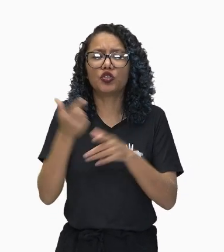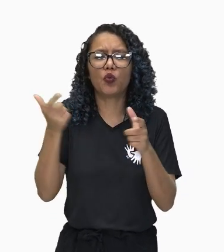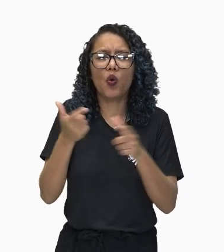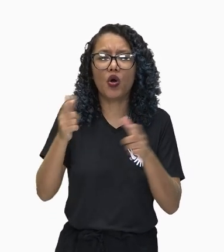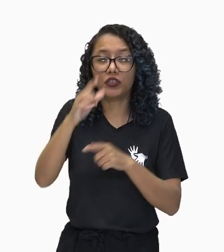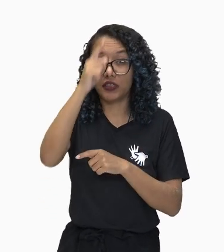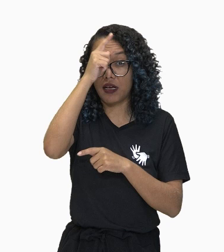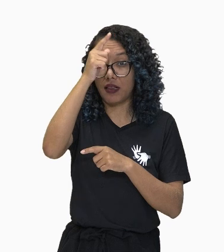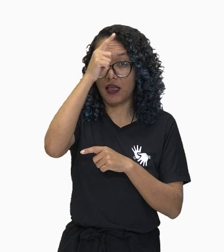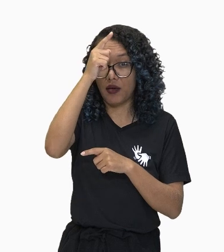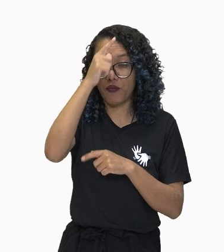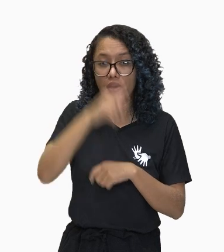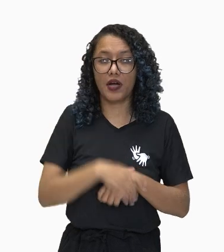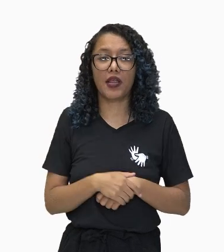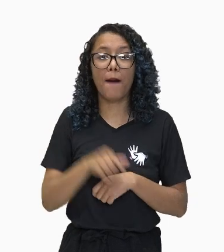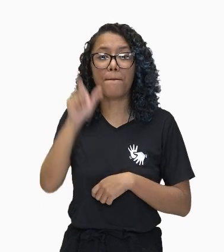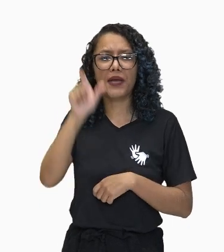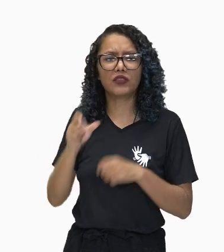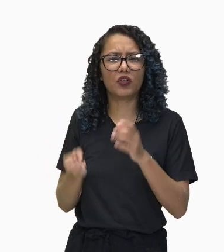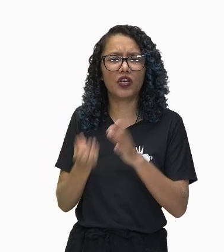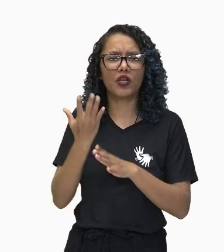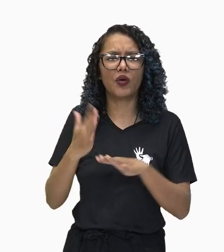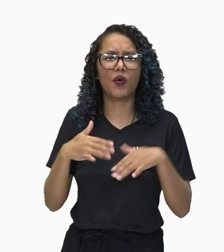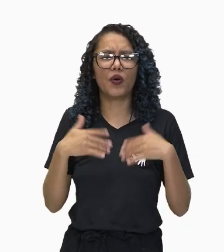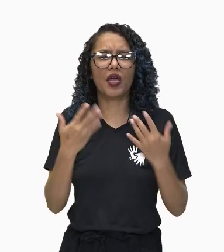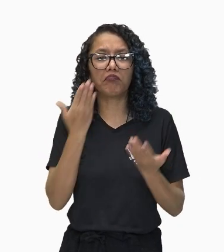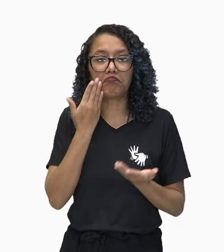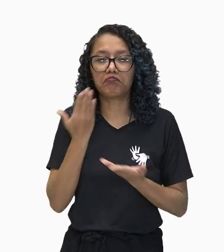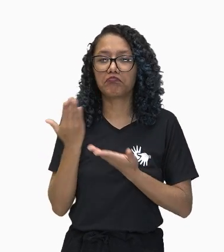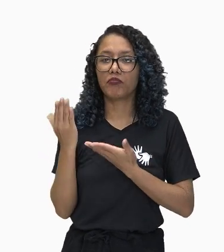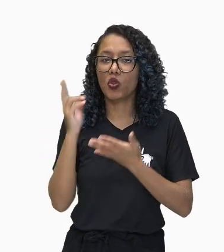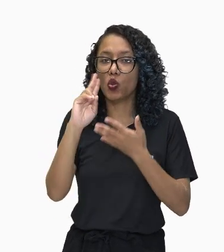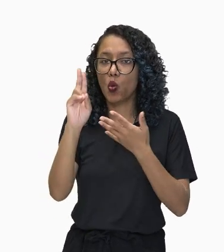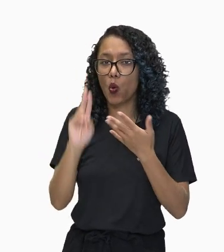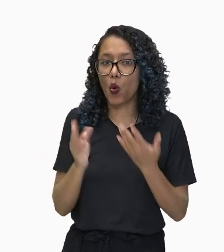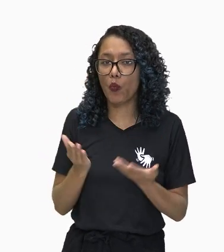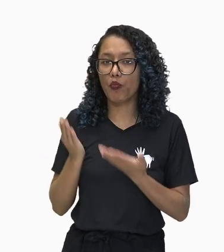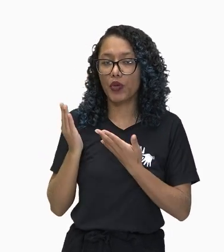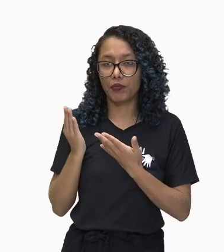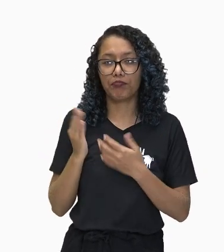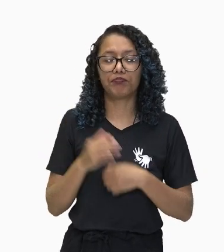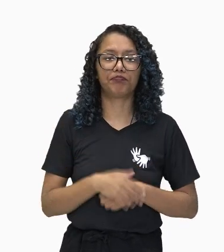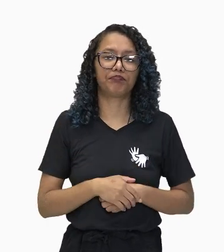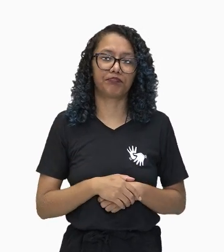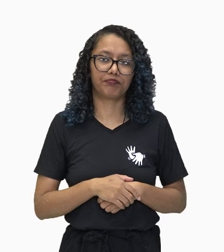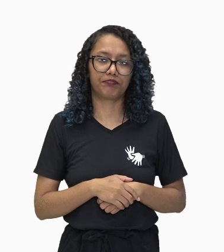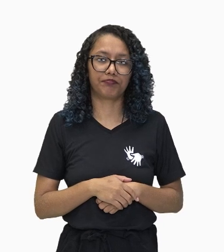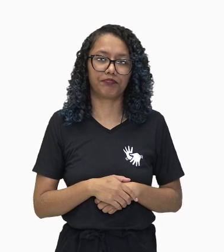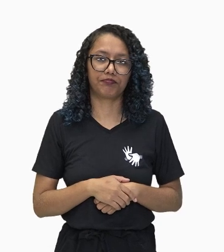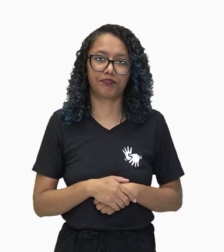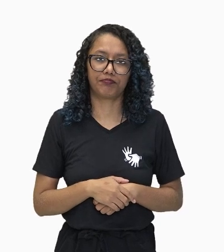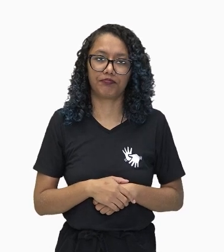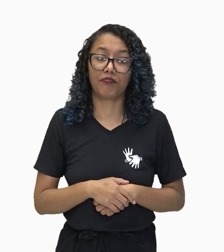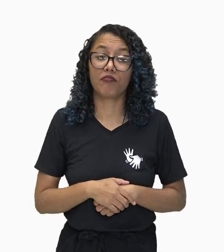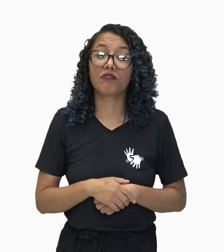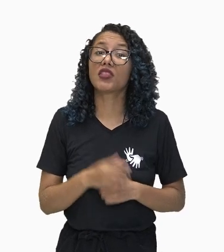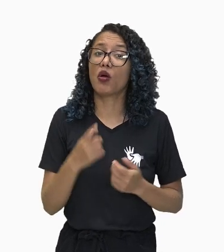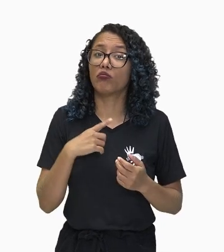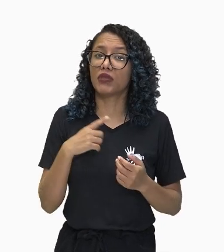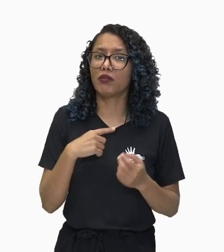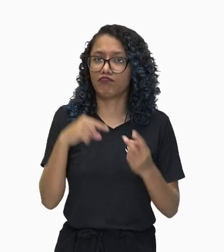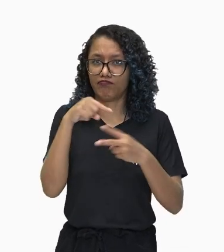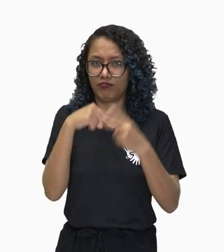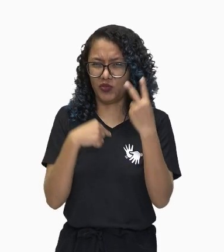por Kandinsky, Paul Klee e Franz Marc. Ou seja, a gente tem aí o abstracionismo lírico e